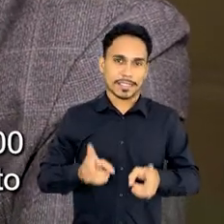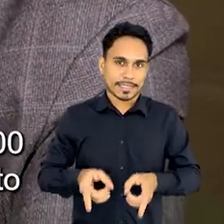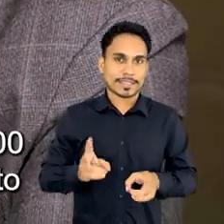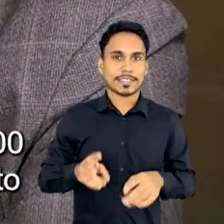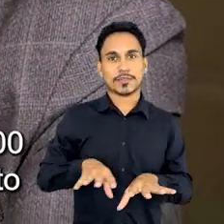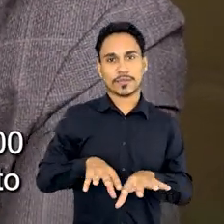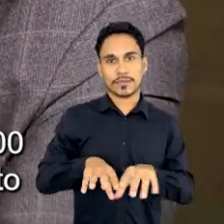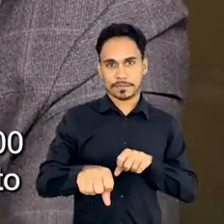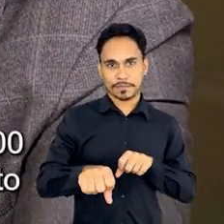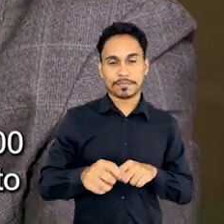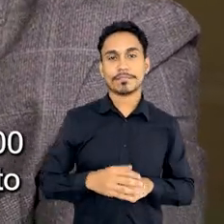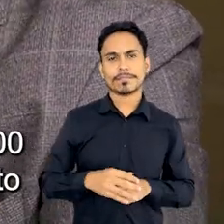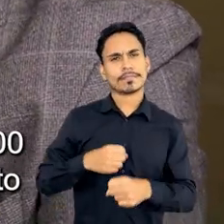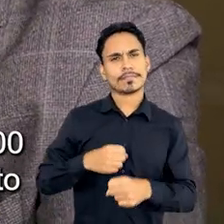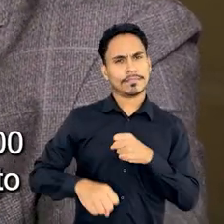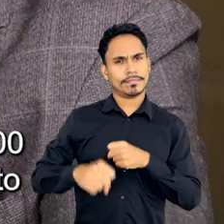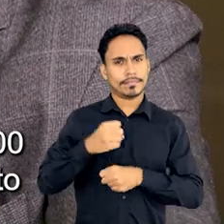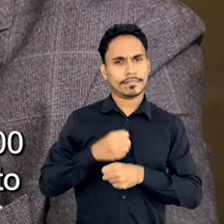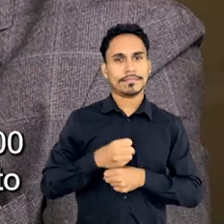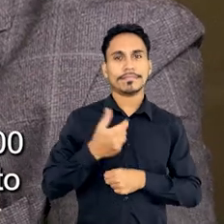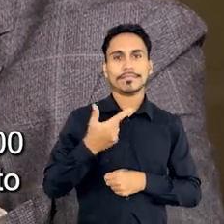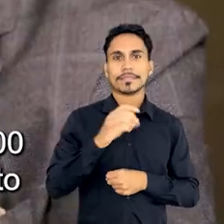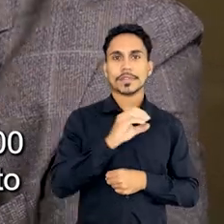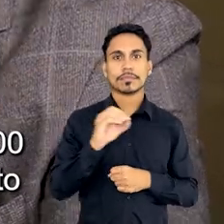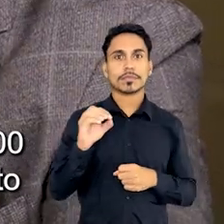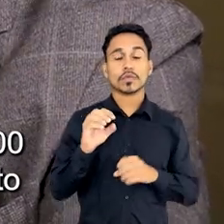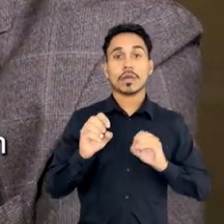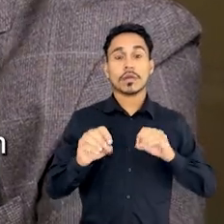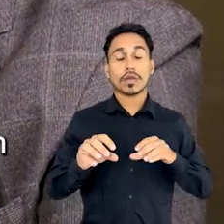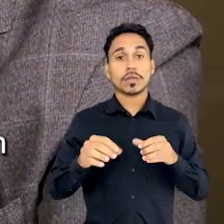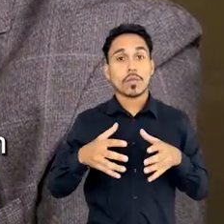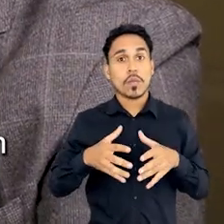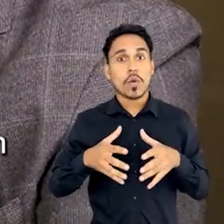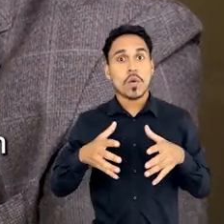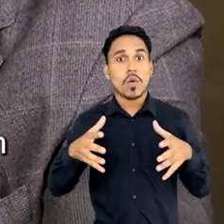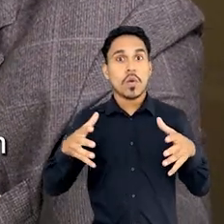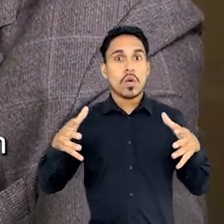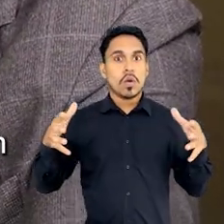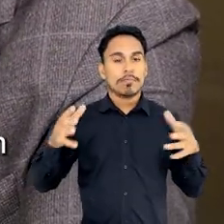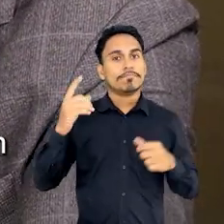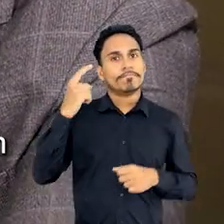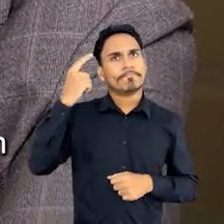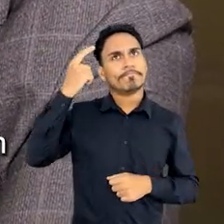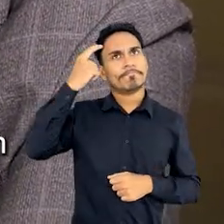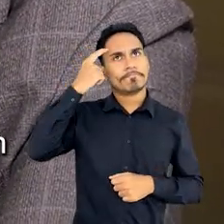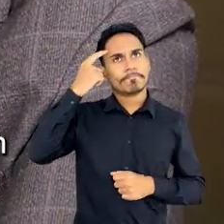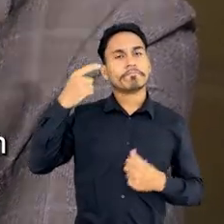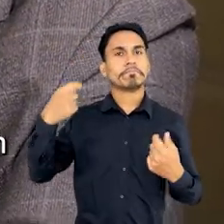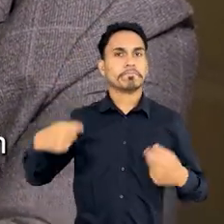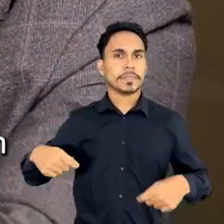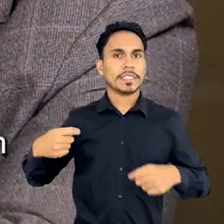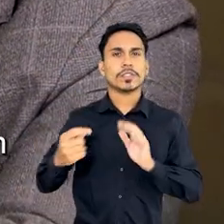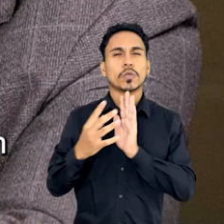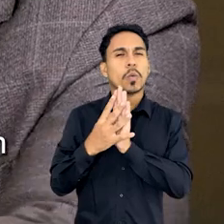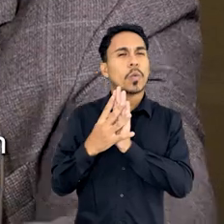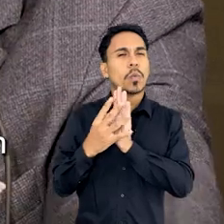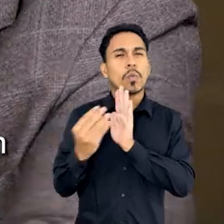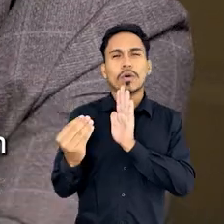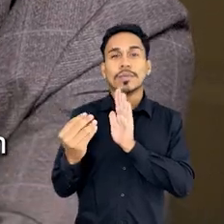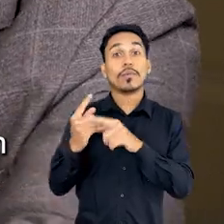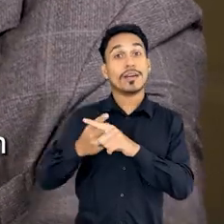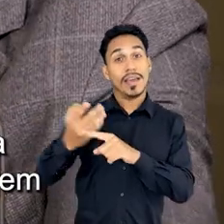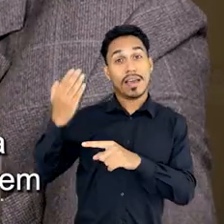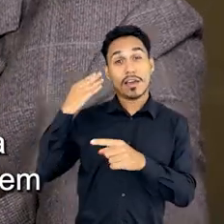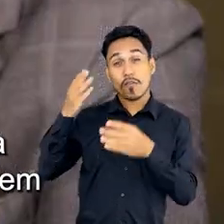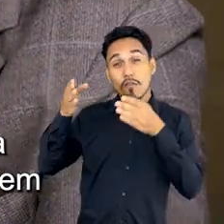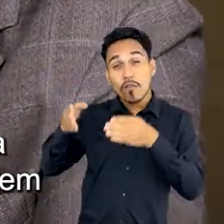maneira lá no início dos anos 2000 o Brasil passava por um dilema de crescimento da educação que era ou a gente constrói um modelo Central que era muito